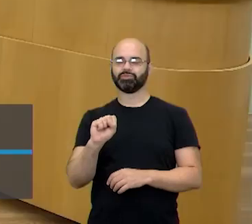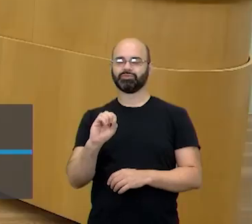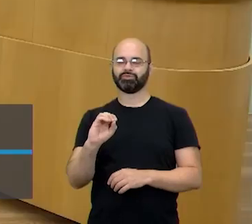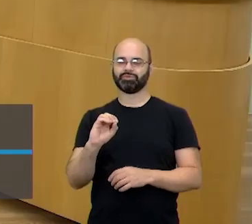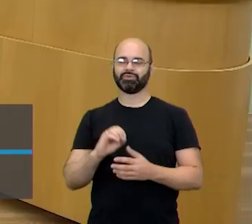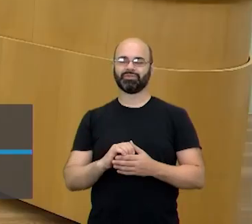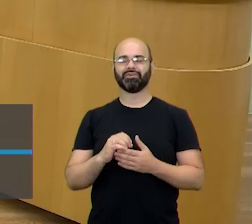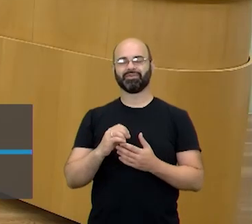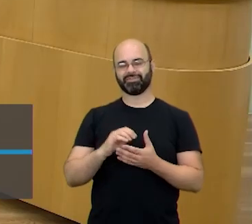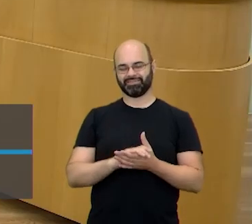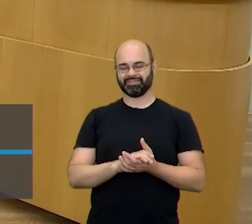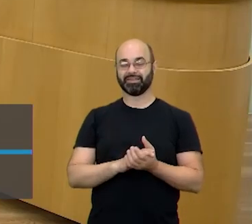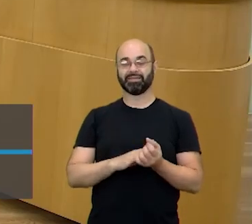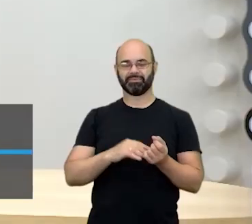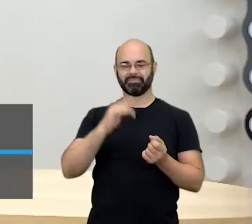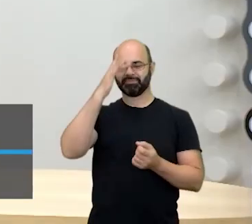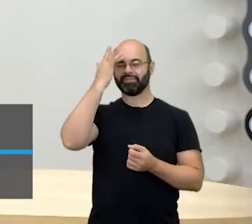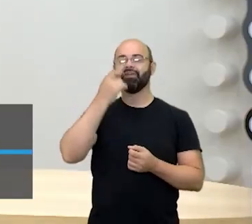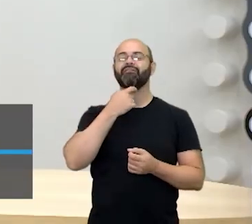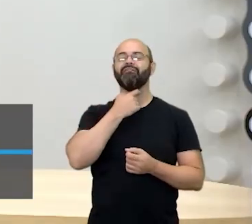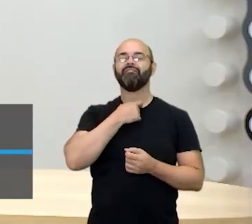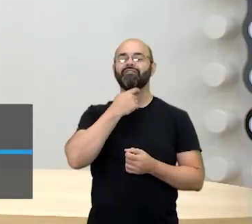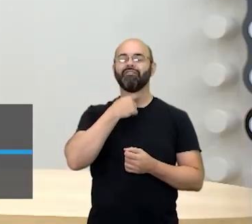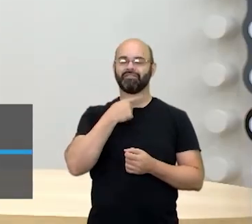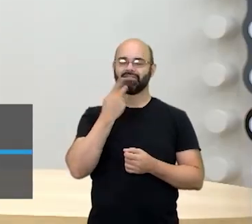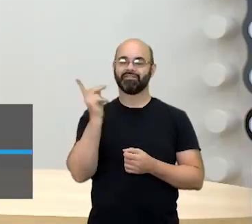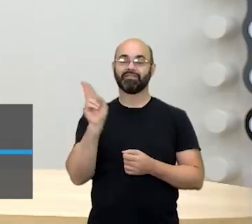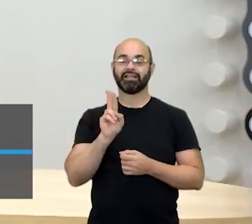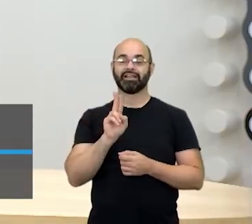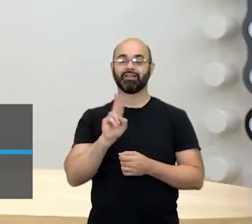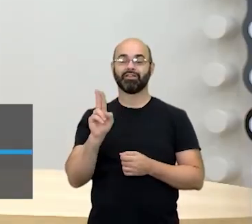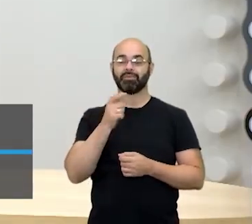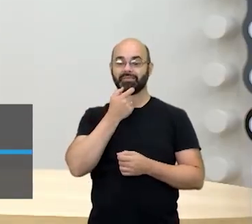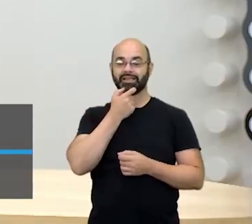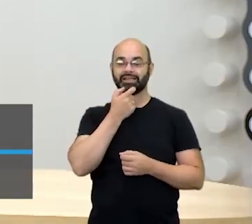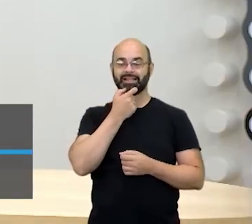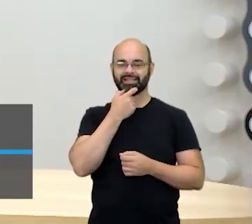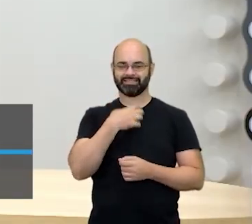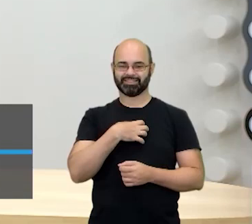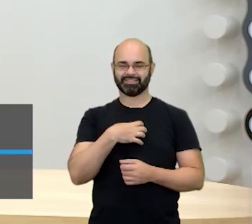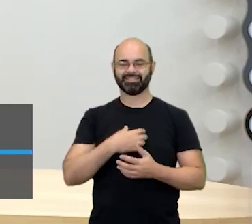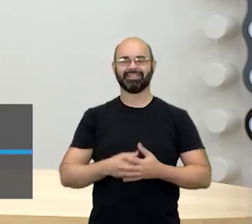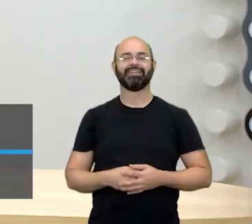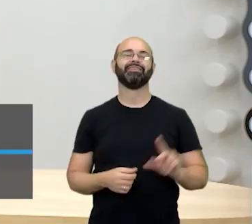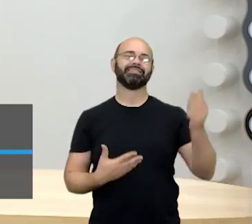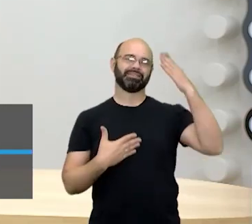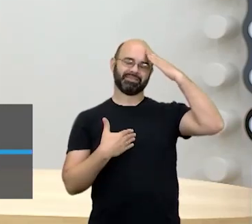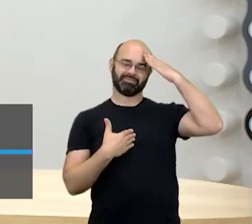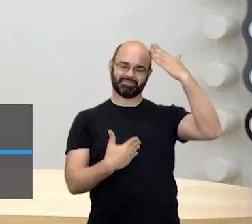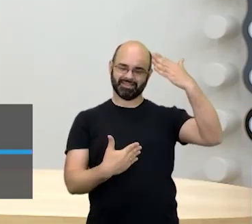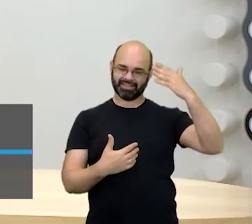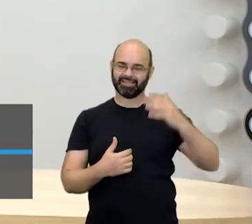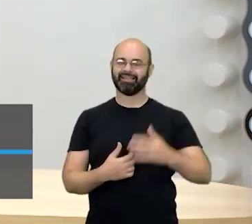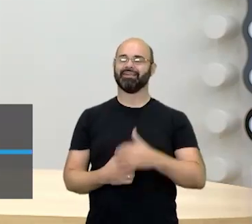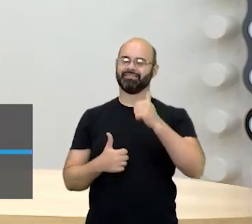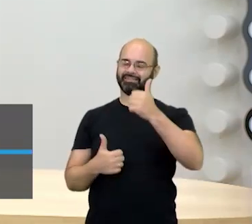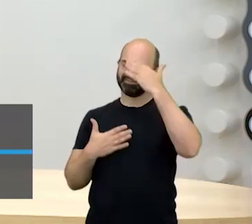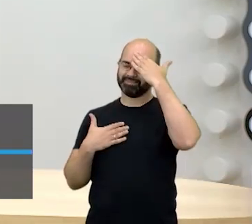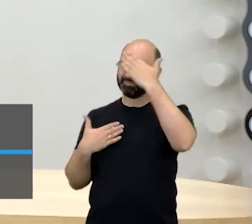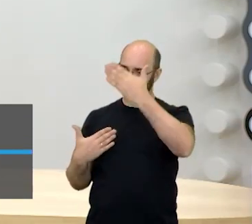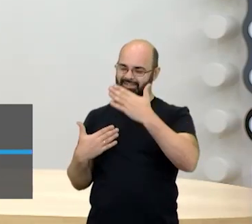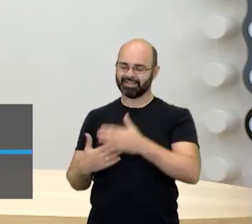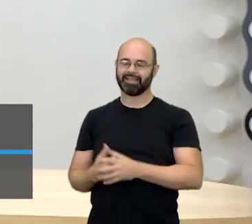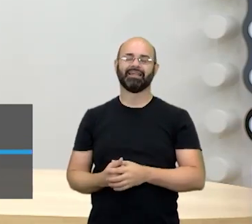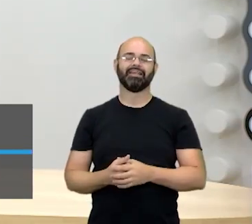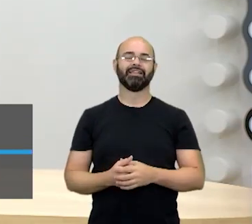Tony Russell. Oh, muito bom. Bom dia. Gostei da introdução aí do meu nome aí, entendeu? Valeu, obrigado aí, guerreiro,